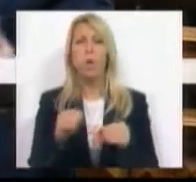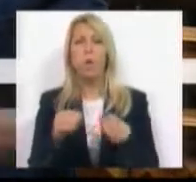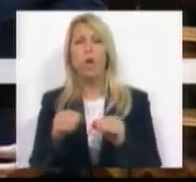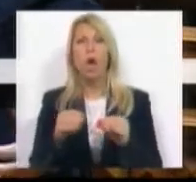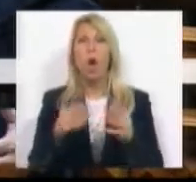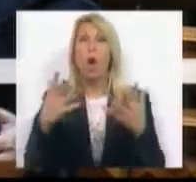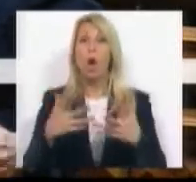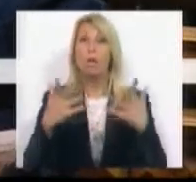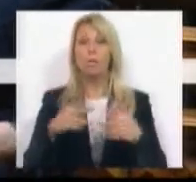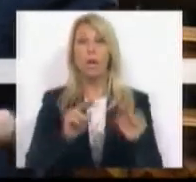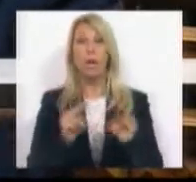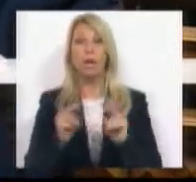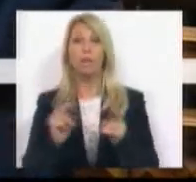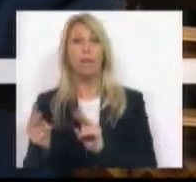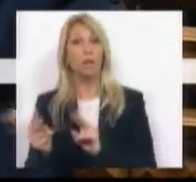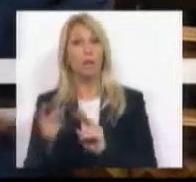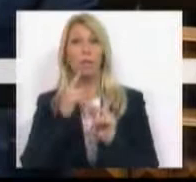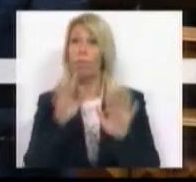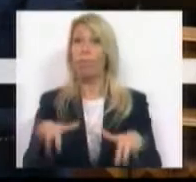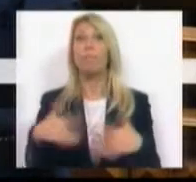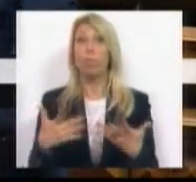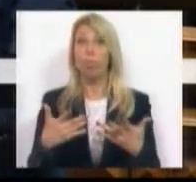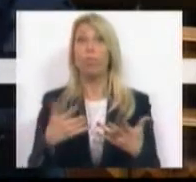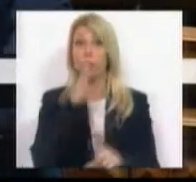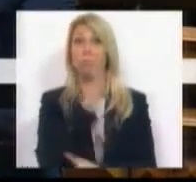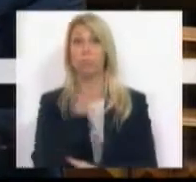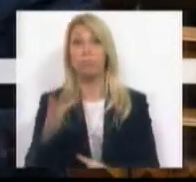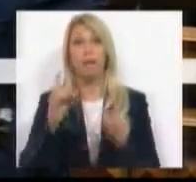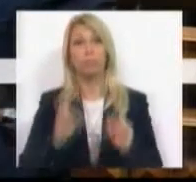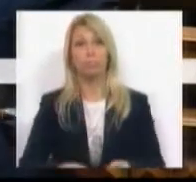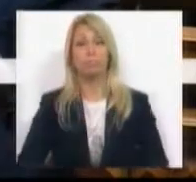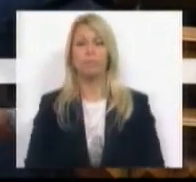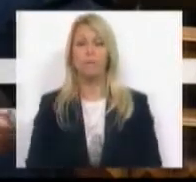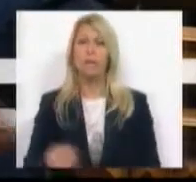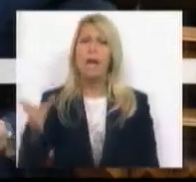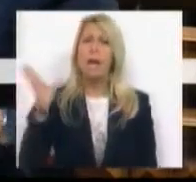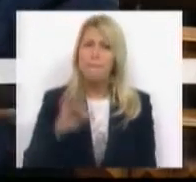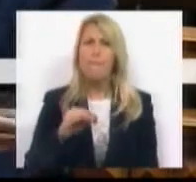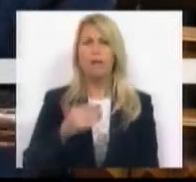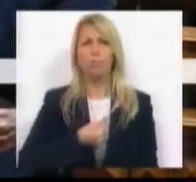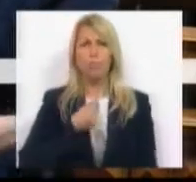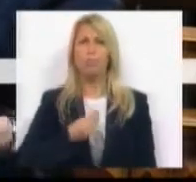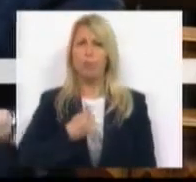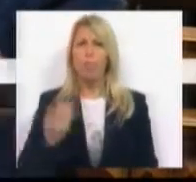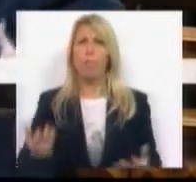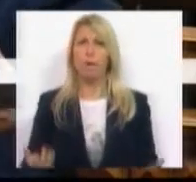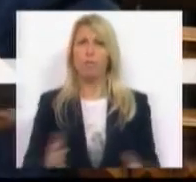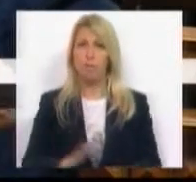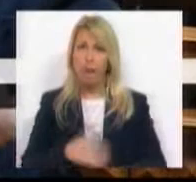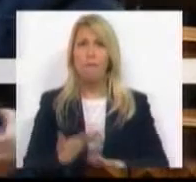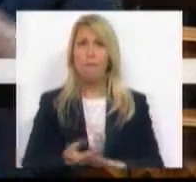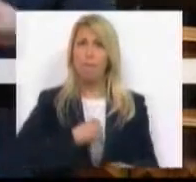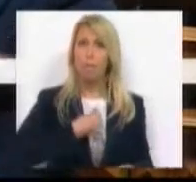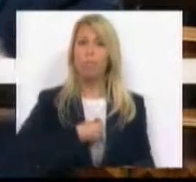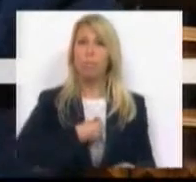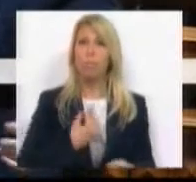orçamento retificativo para poder funcionar. E mais preocupante é o facto de sabermos